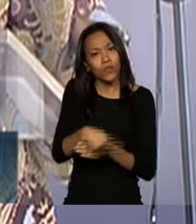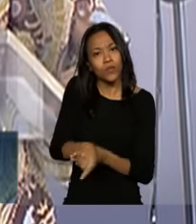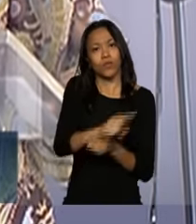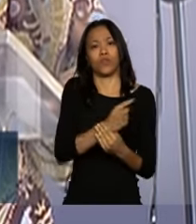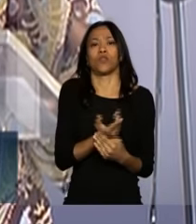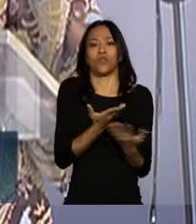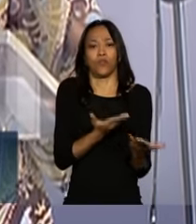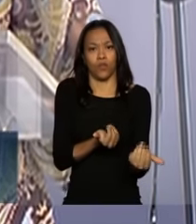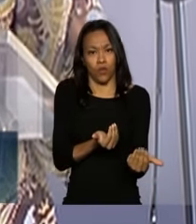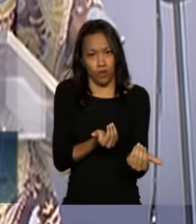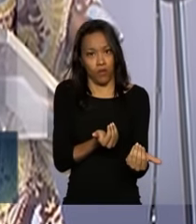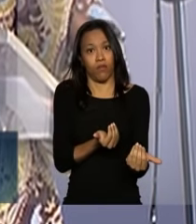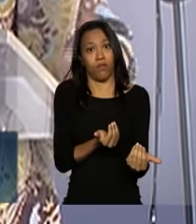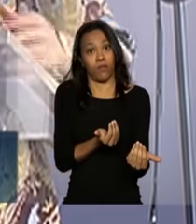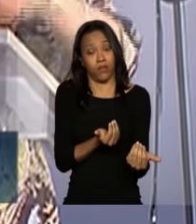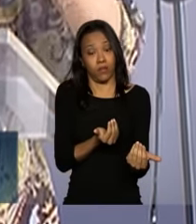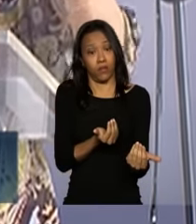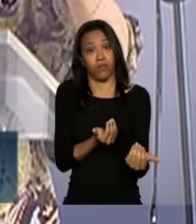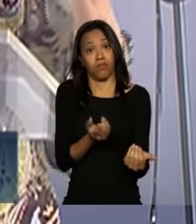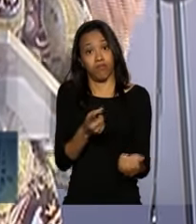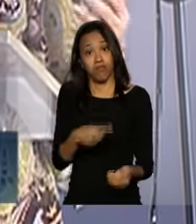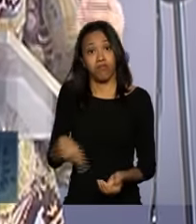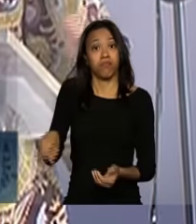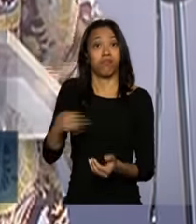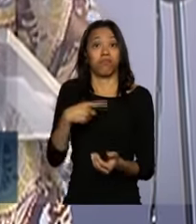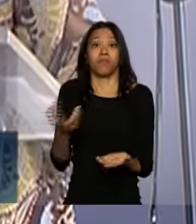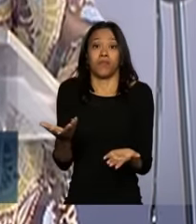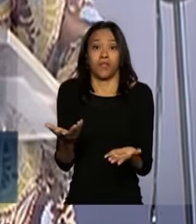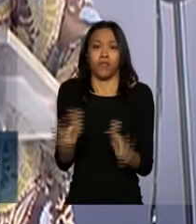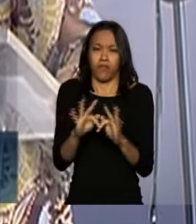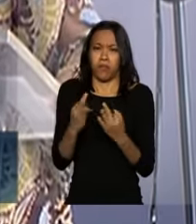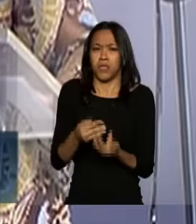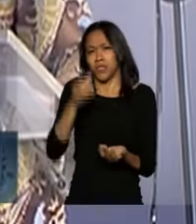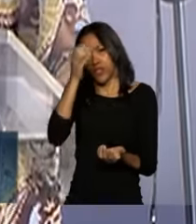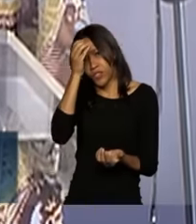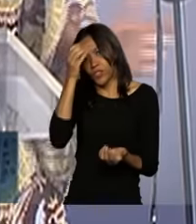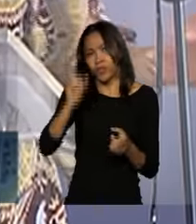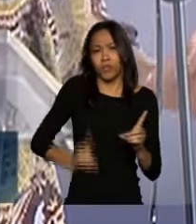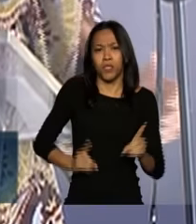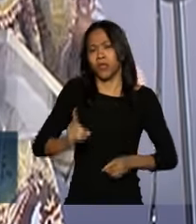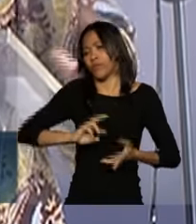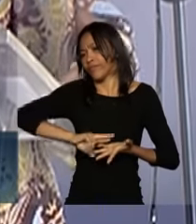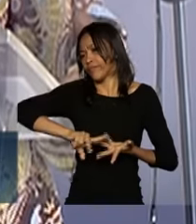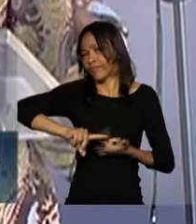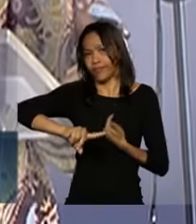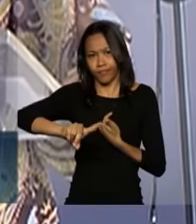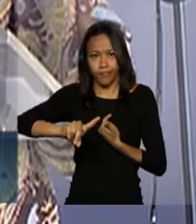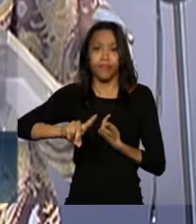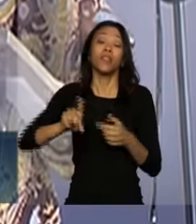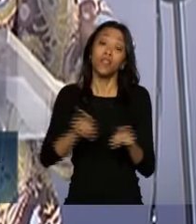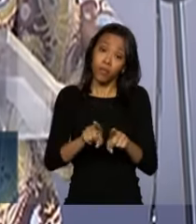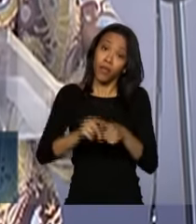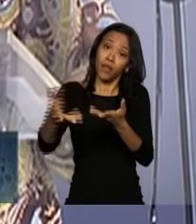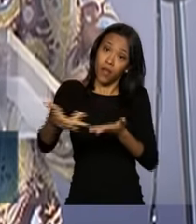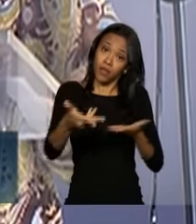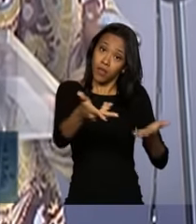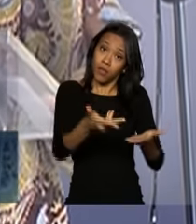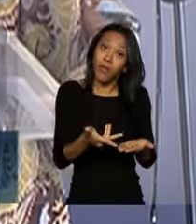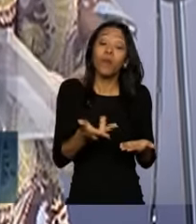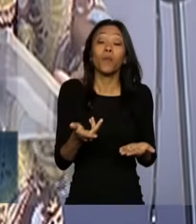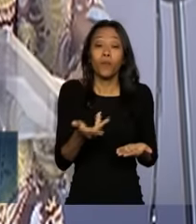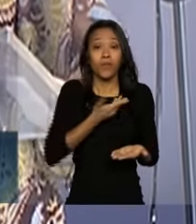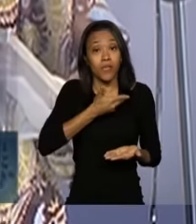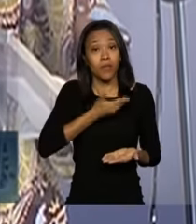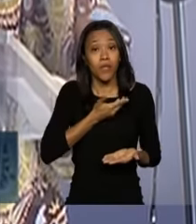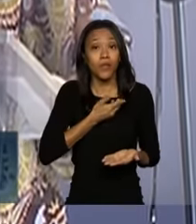jovens, para os seus parentes também mais idosos, e onde vocês vão receber os amigos por uma